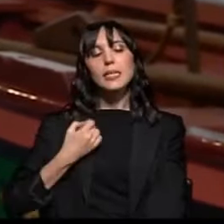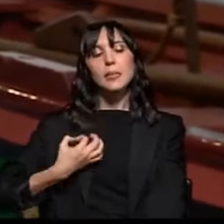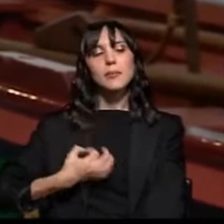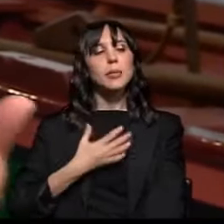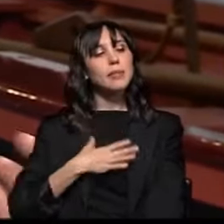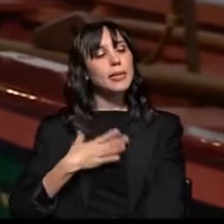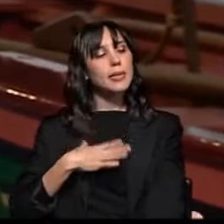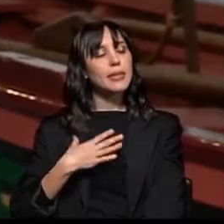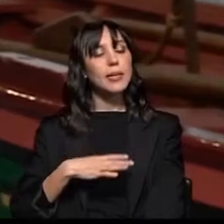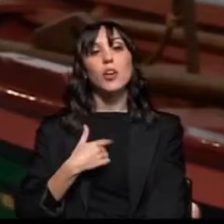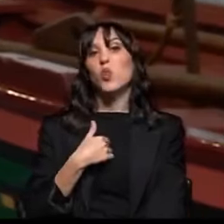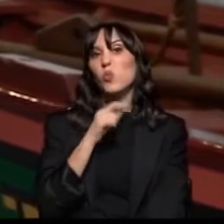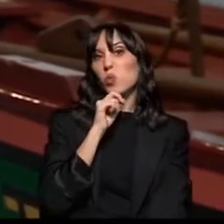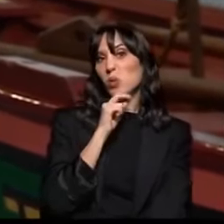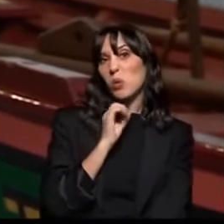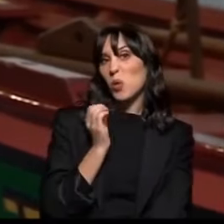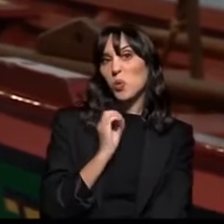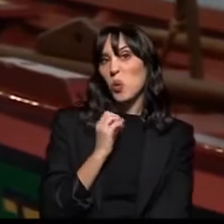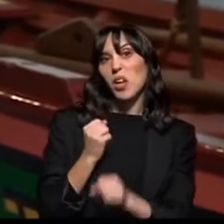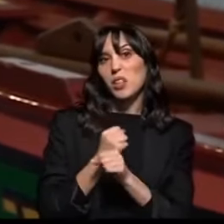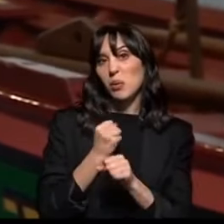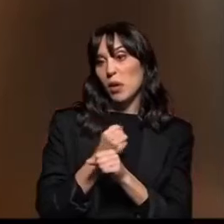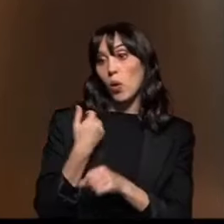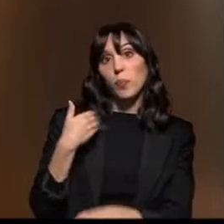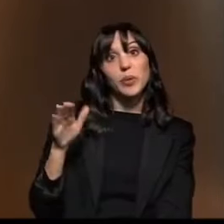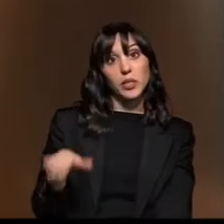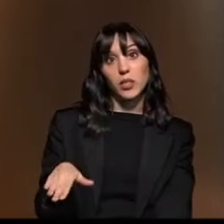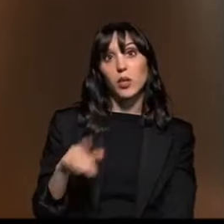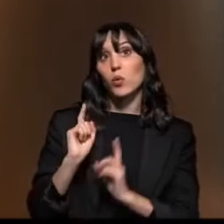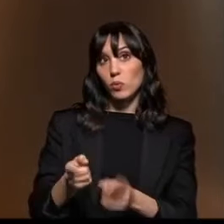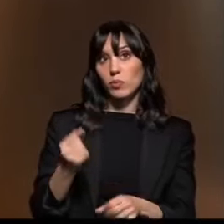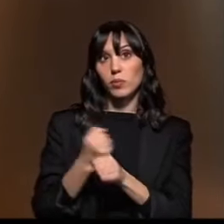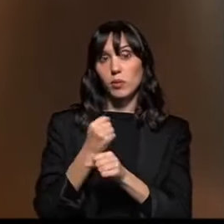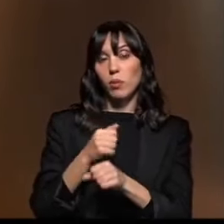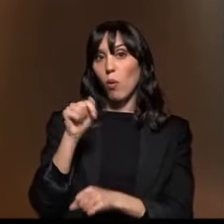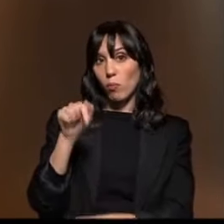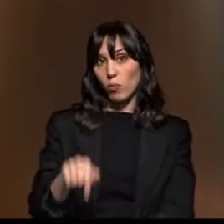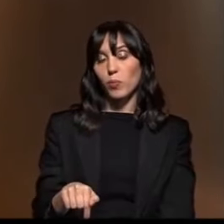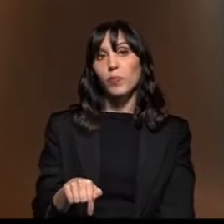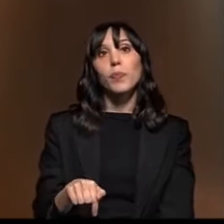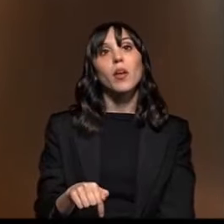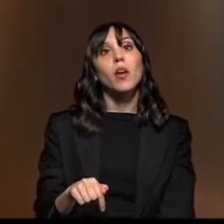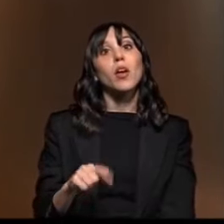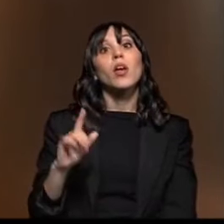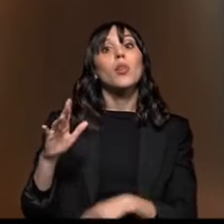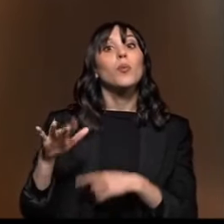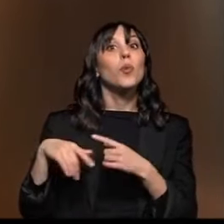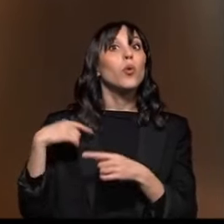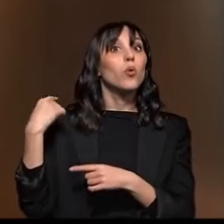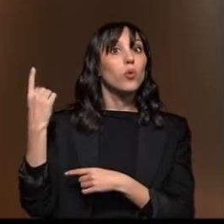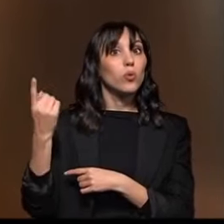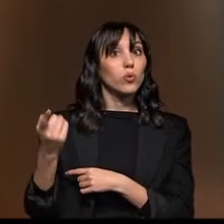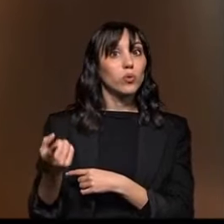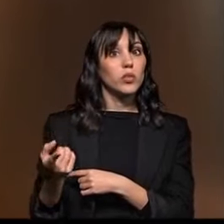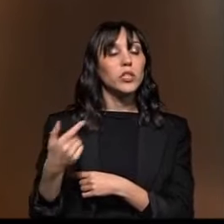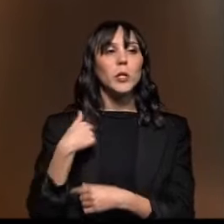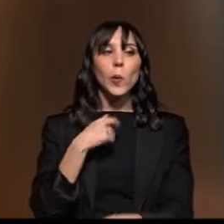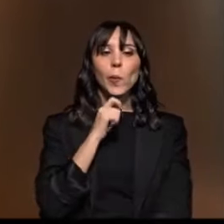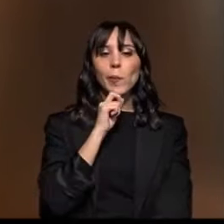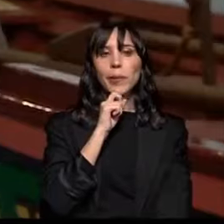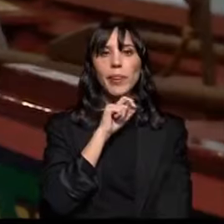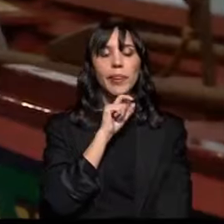muitas possibilidades, porque eu tinha de trabalhar muito pequenina, comecei a trabalhar. E depois, quando tive uma